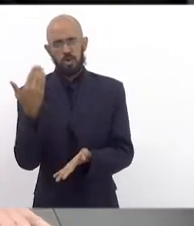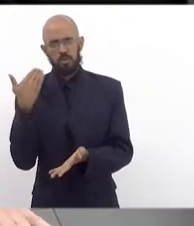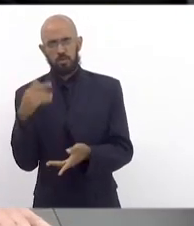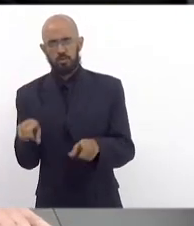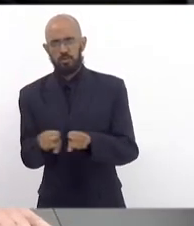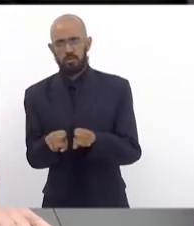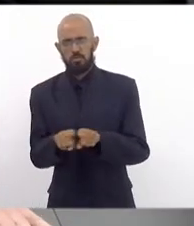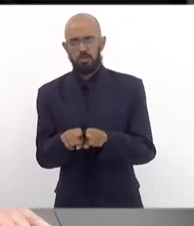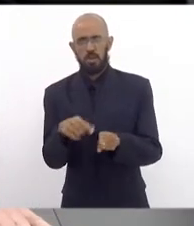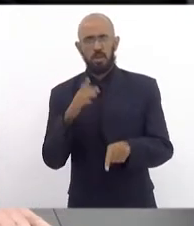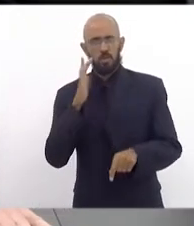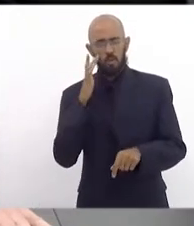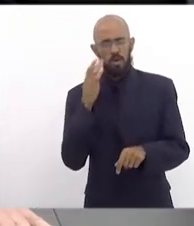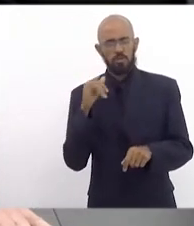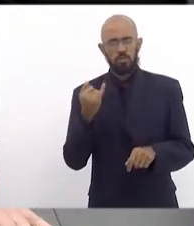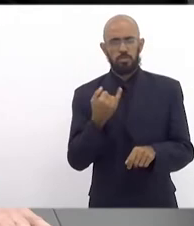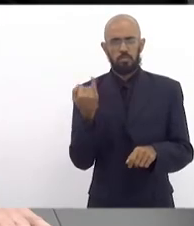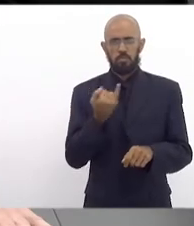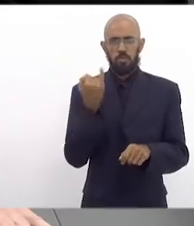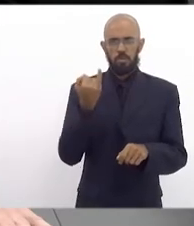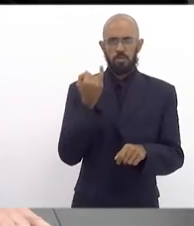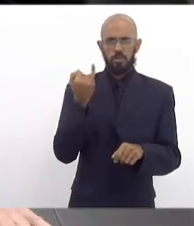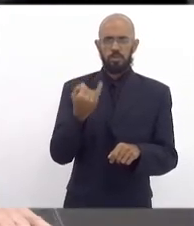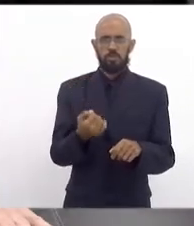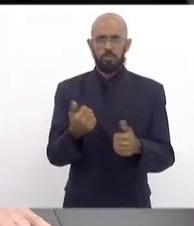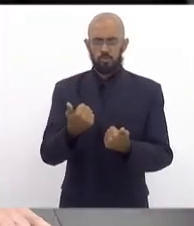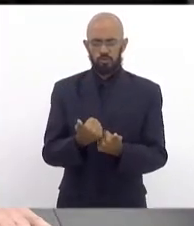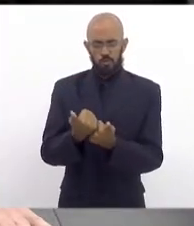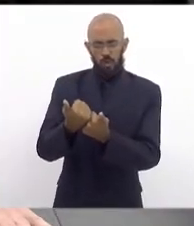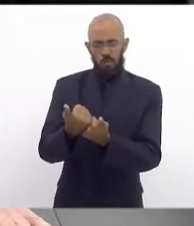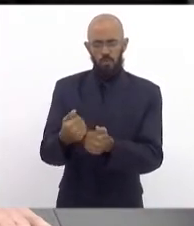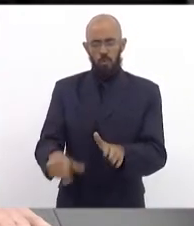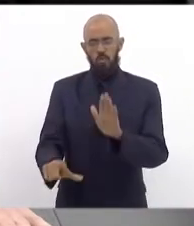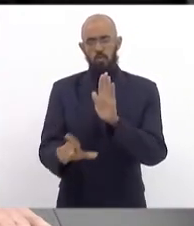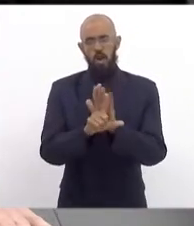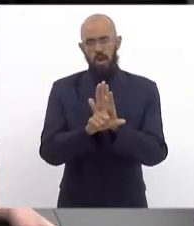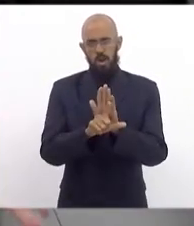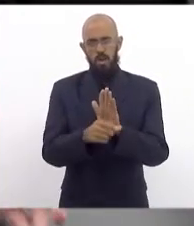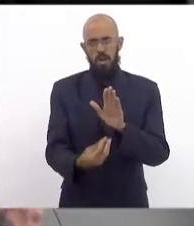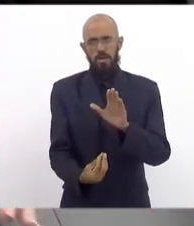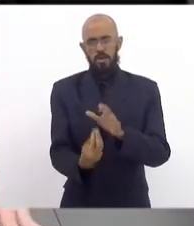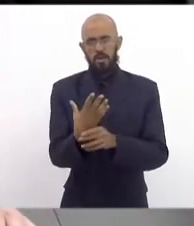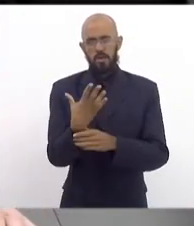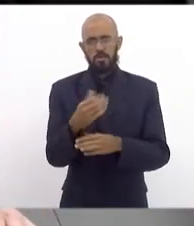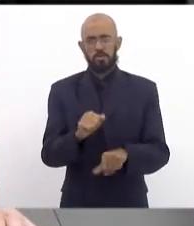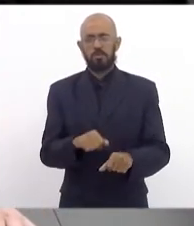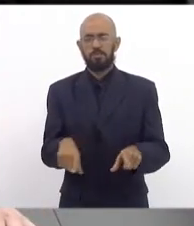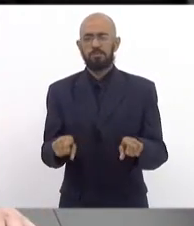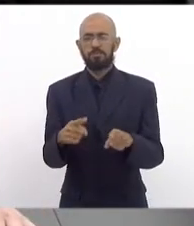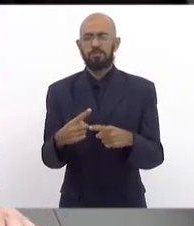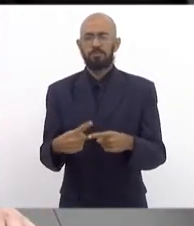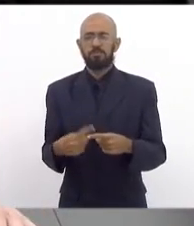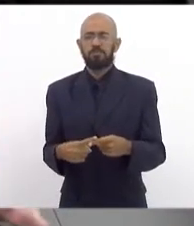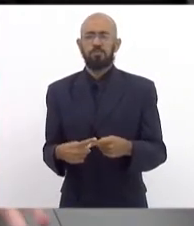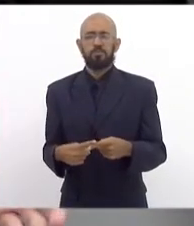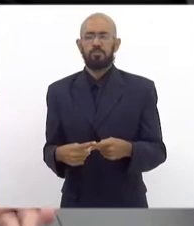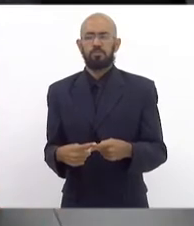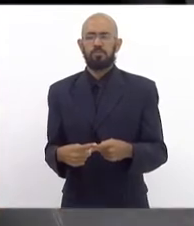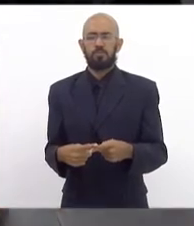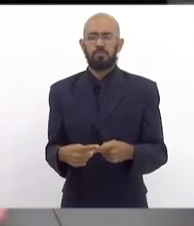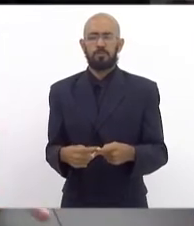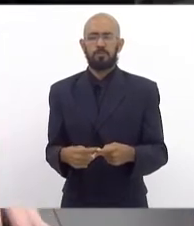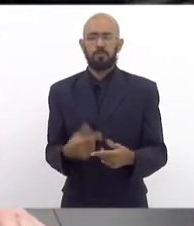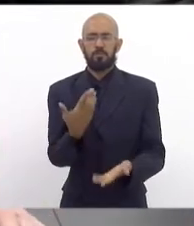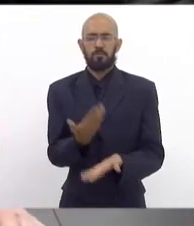que está muito a legitimidade as normas editadas e até porque a